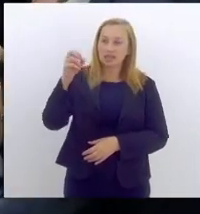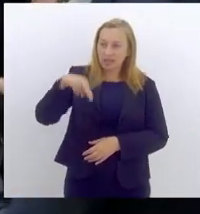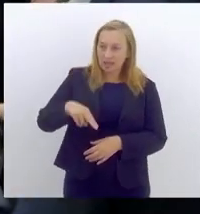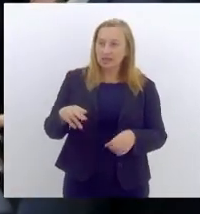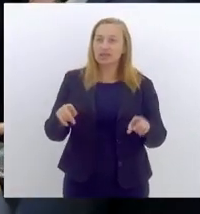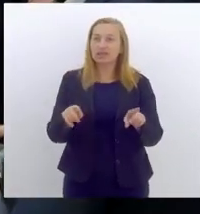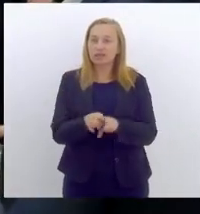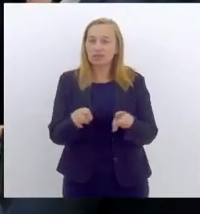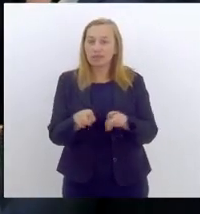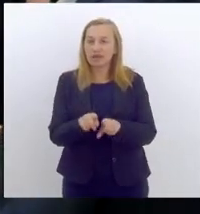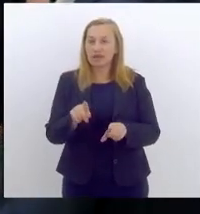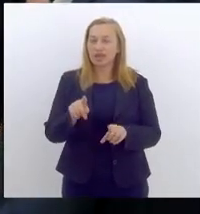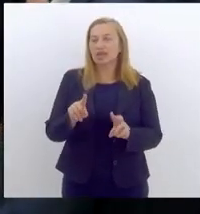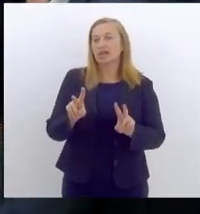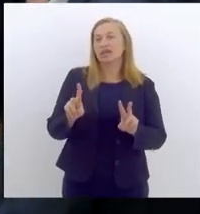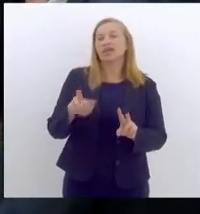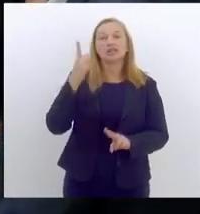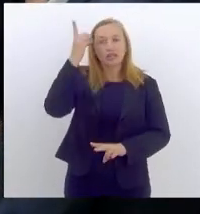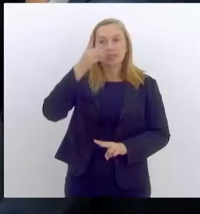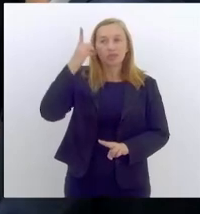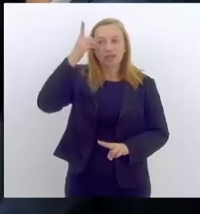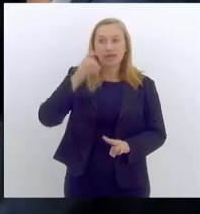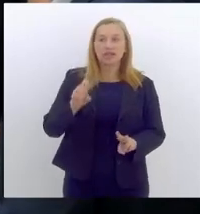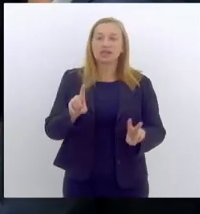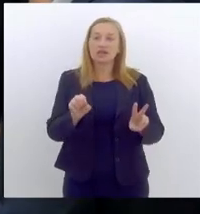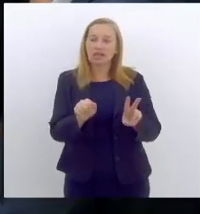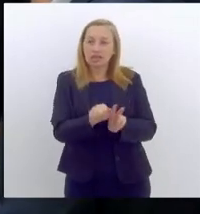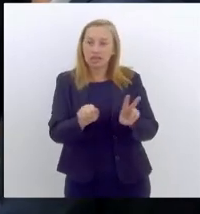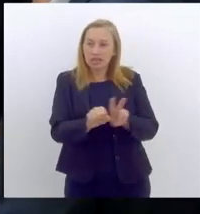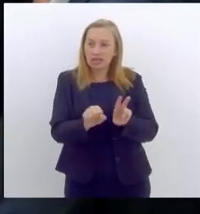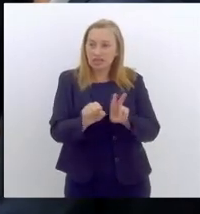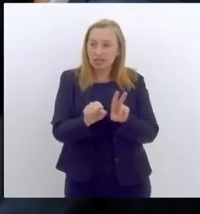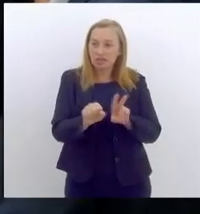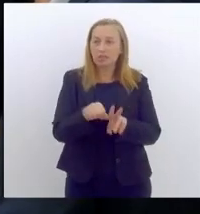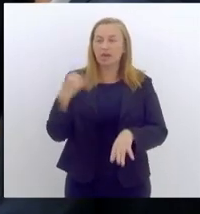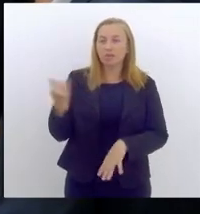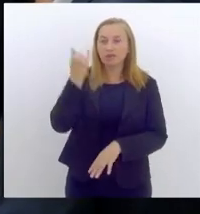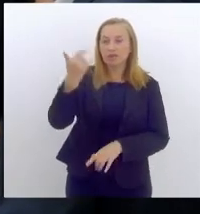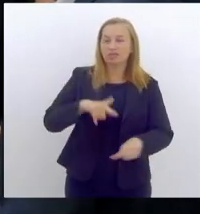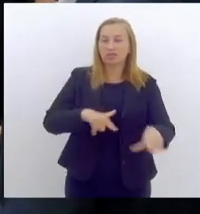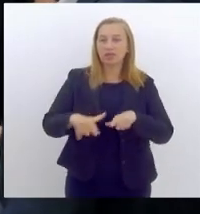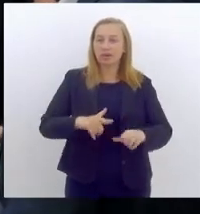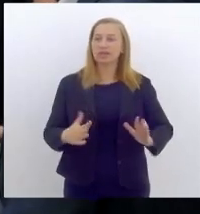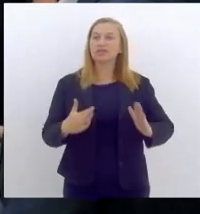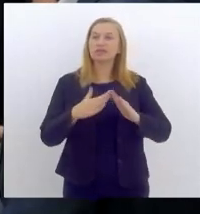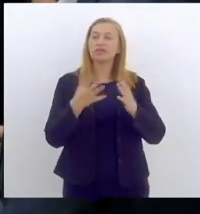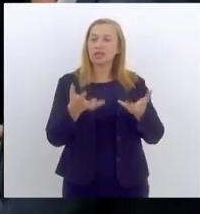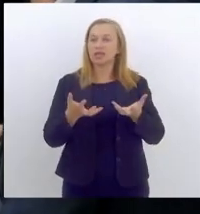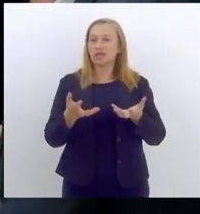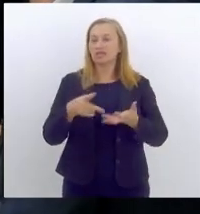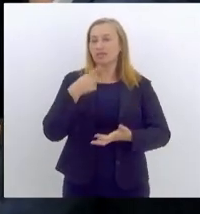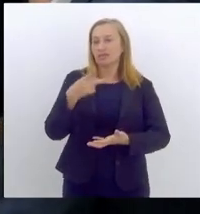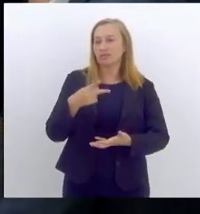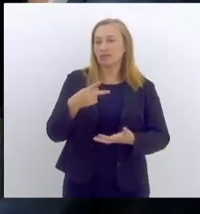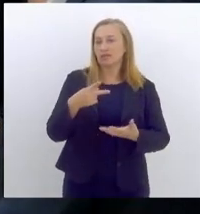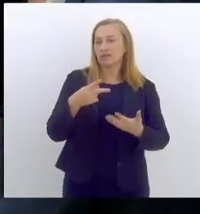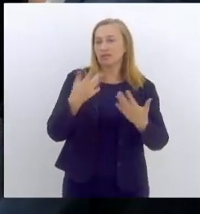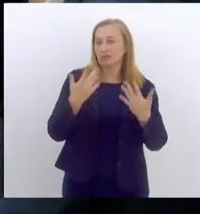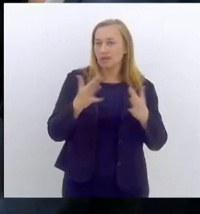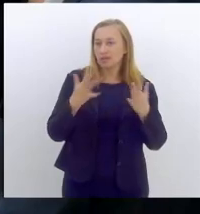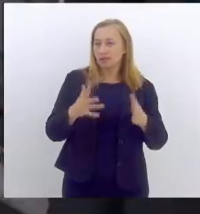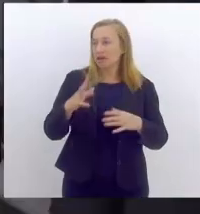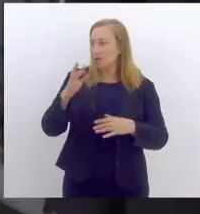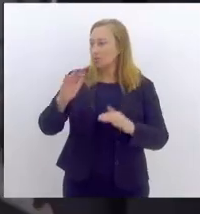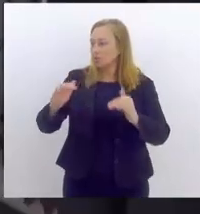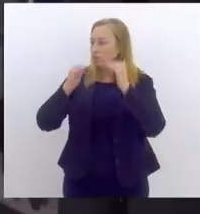tem a nossa presença na condução também dos trabalhos desta casa. Então, felicitar não só, né, Vossa Excelência,